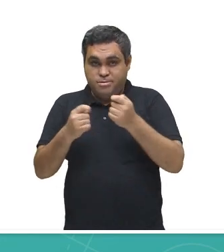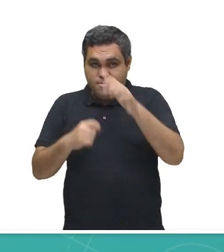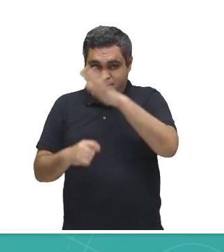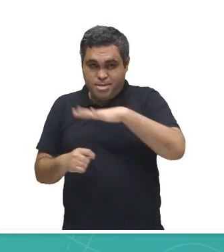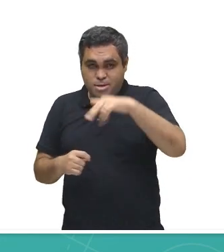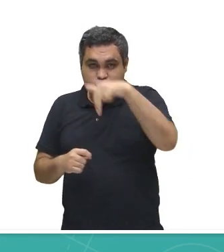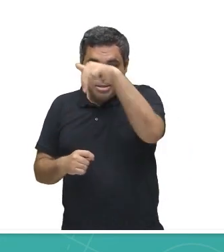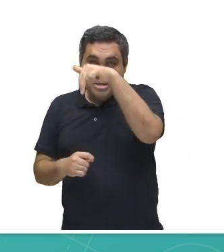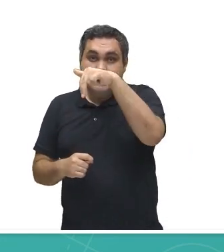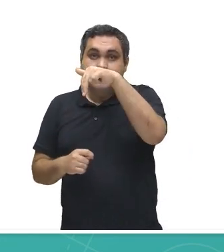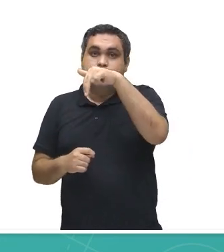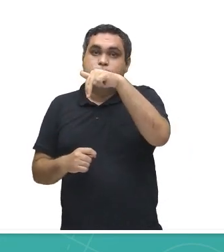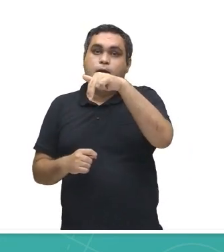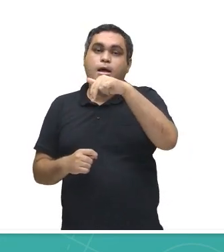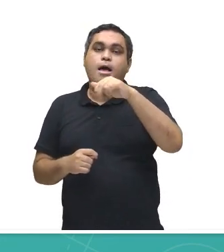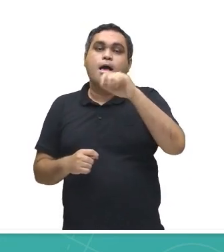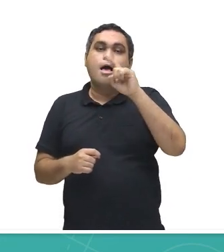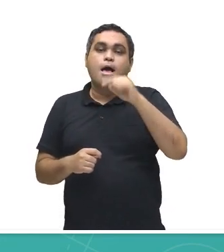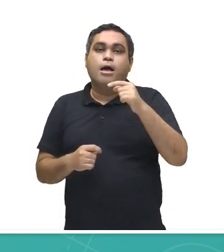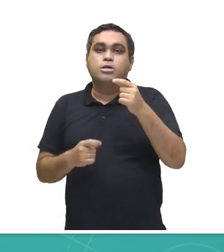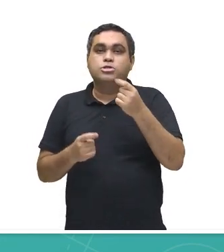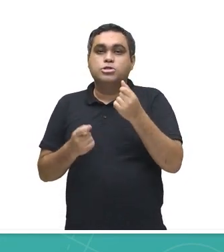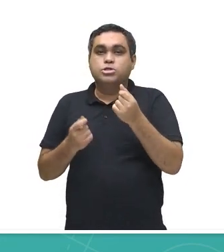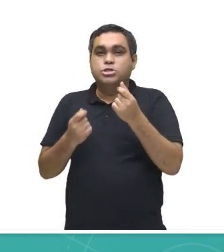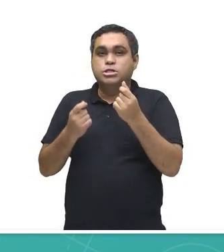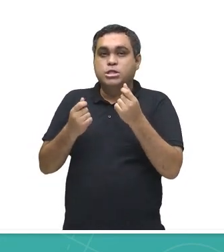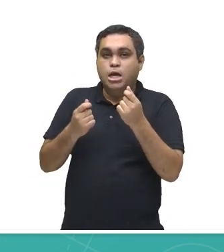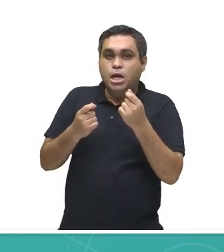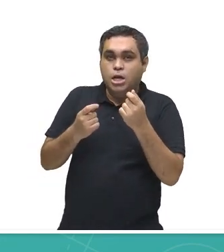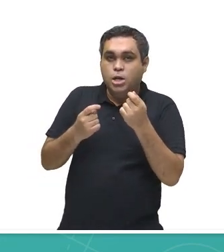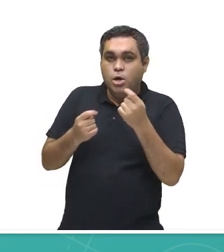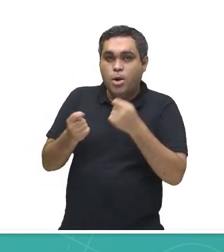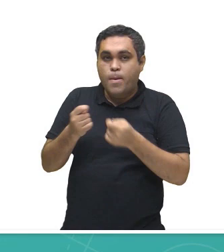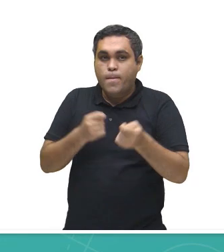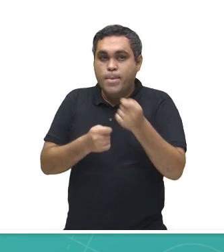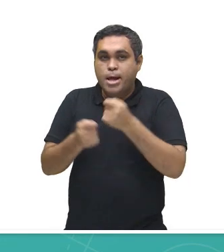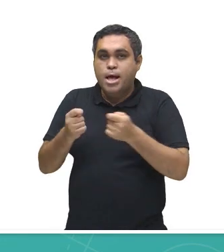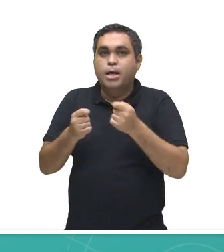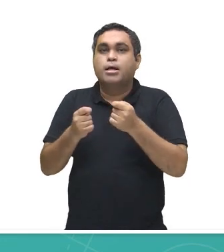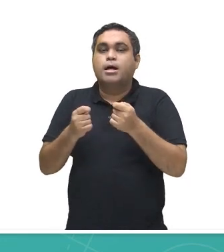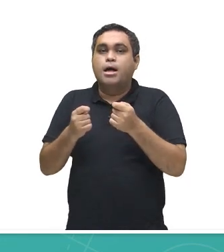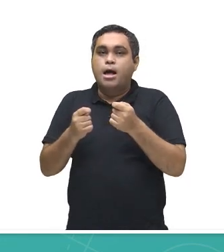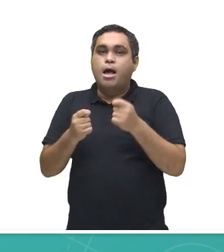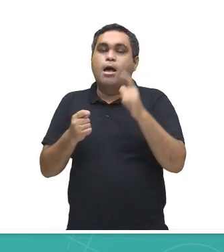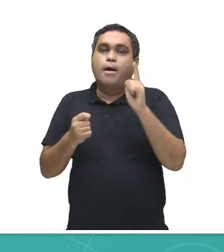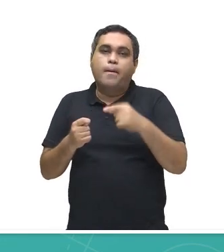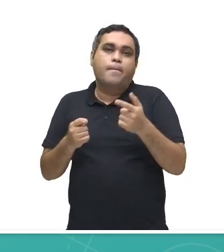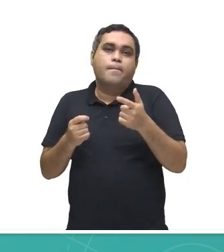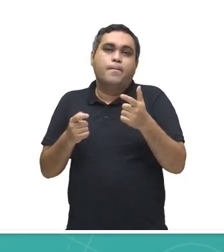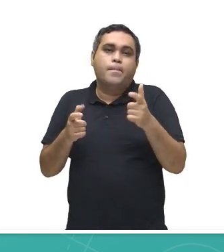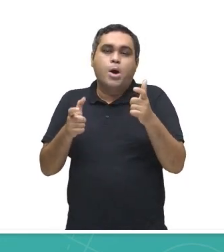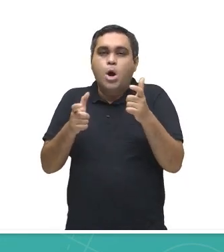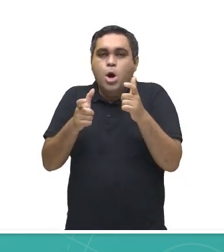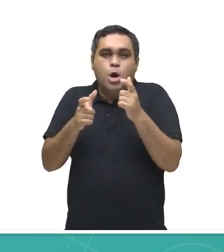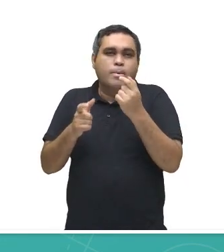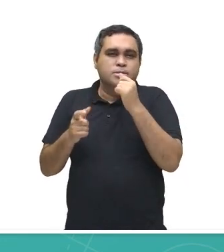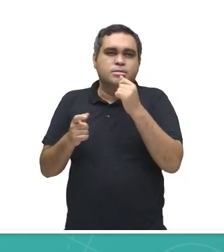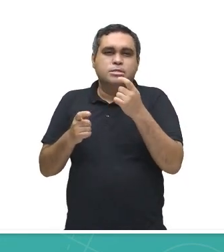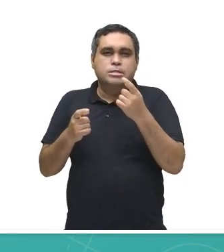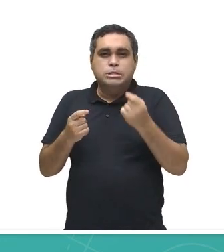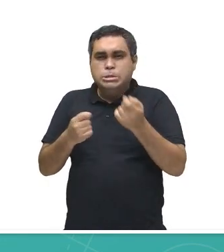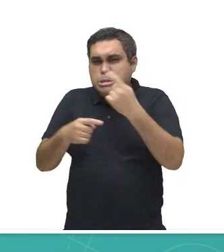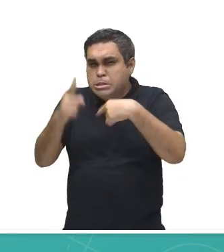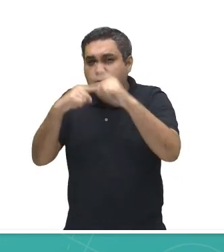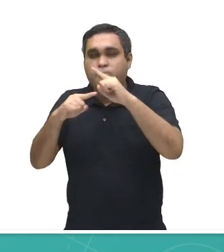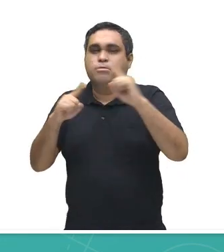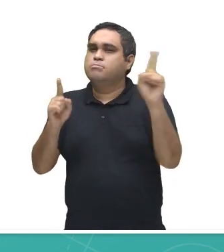ela ainda é pouco desenvolvida, mas só se te comparar com o centro-sul do Brasil, ok? Então,